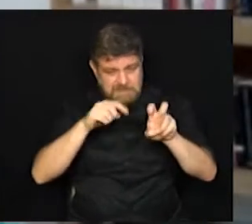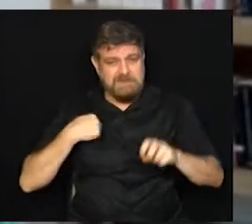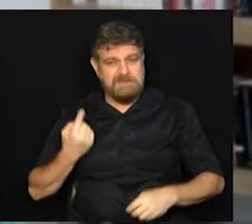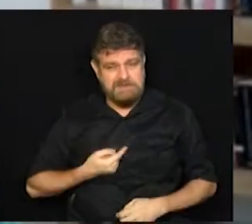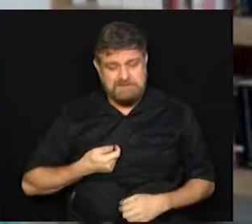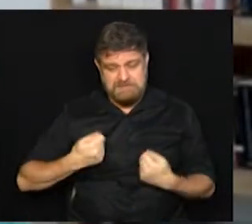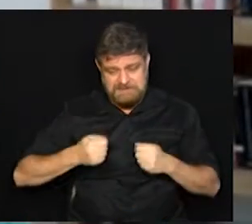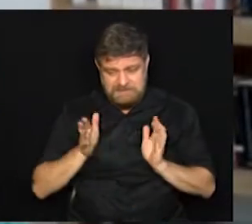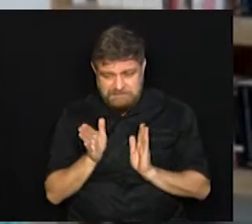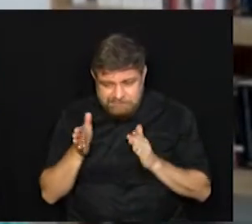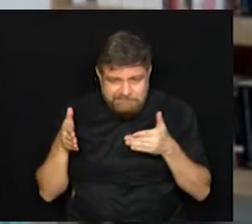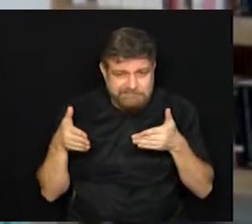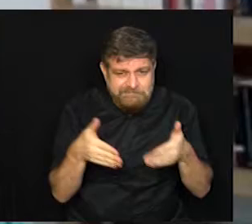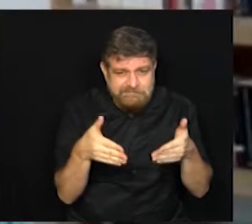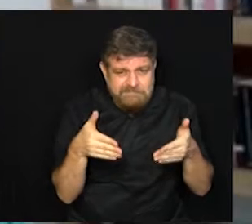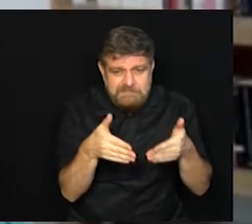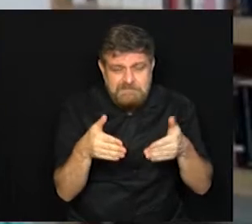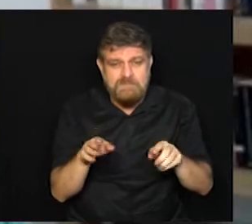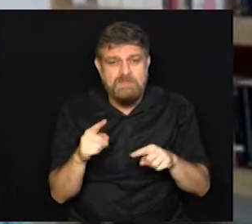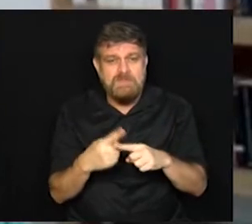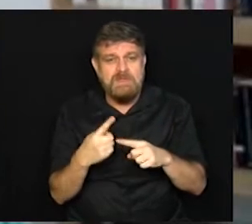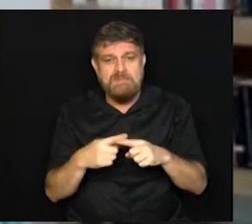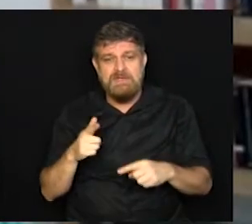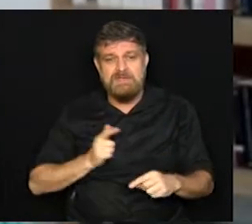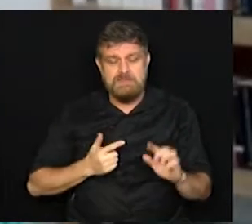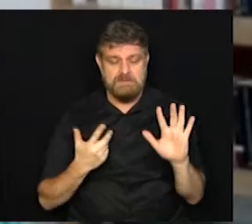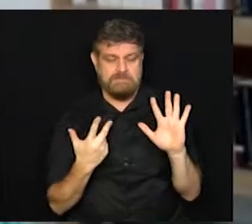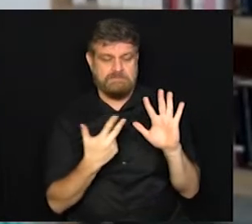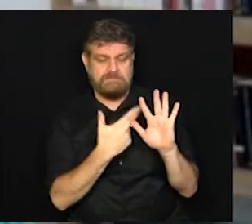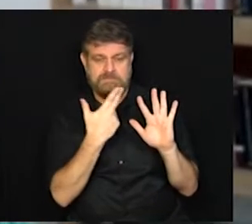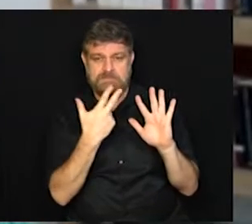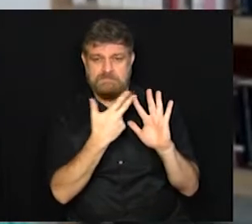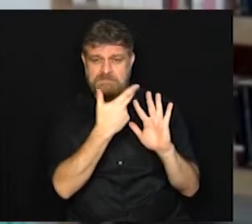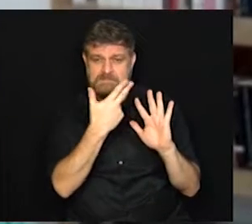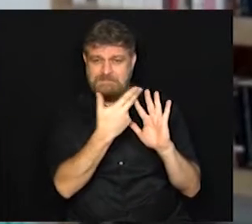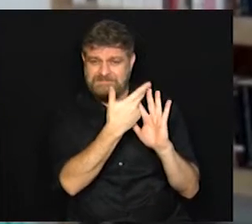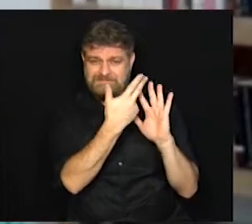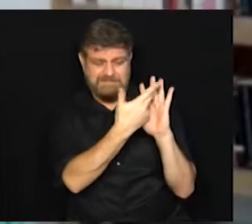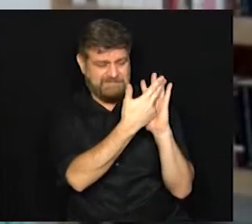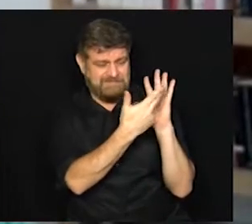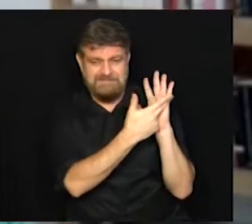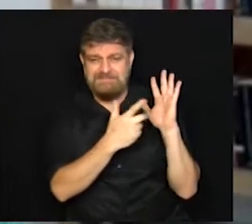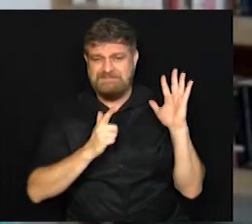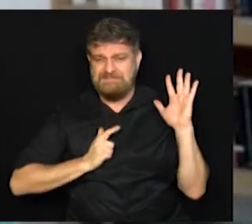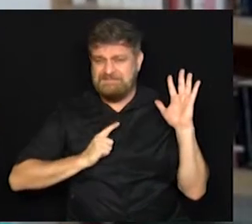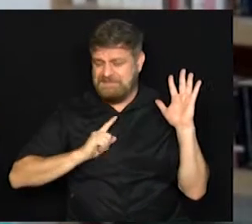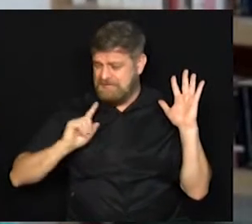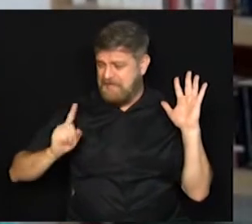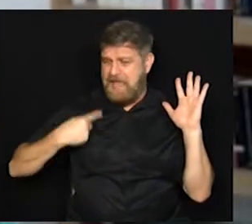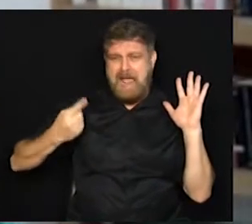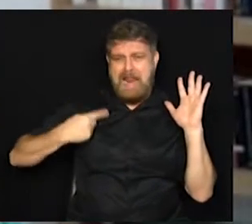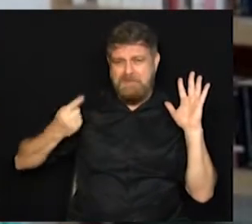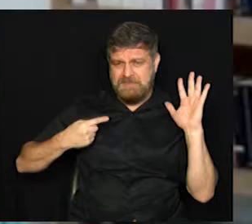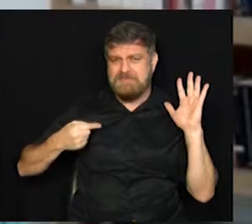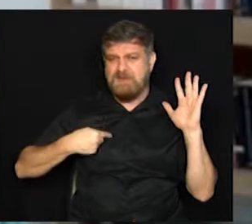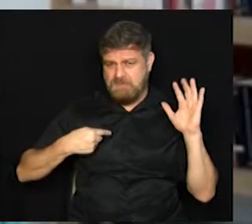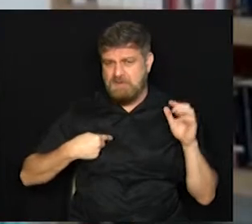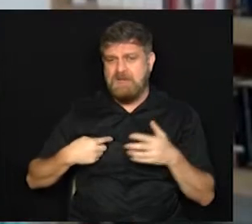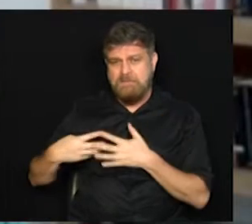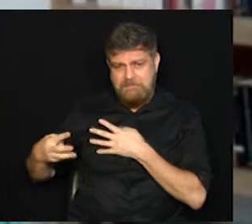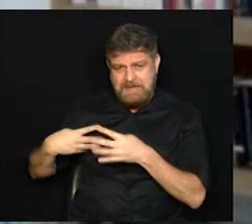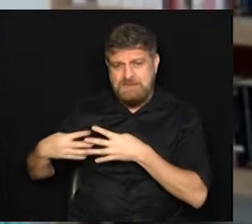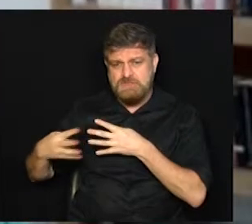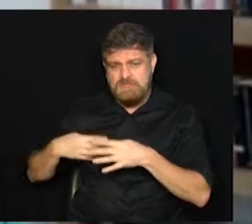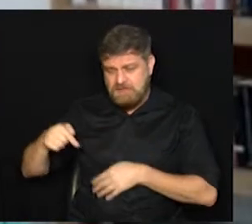se deter. E tem também uma questão que são as podas das árvores. Eu tenho recebido reclamações aqui na região de Barão